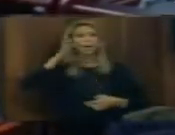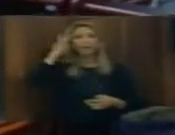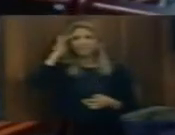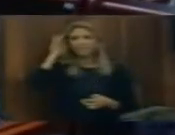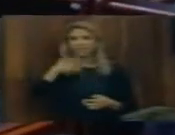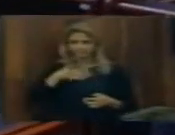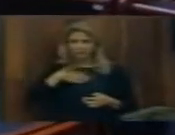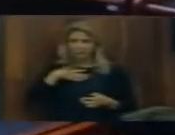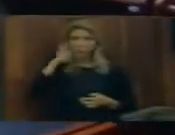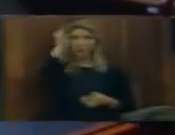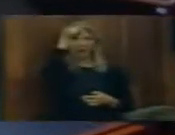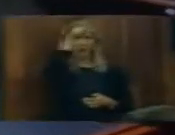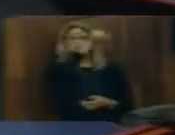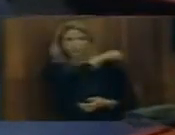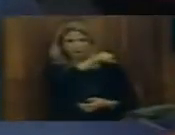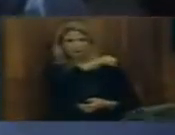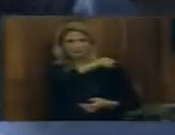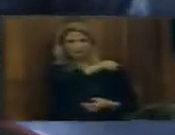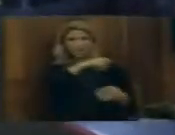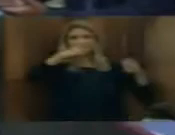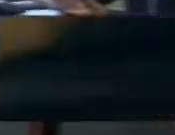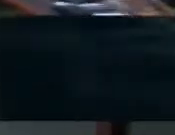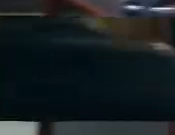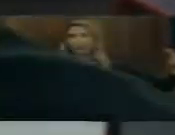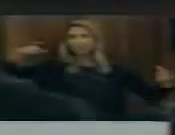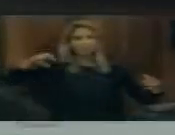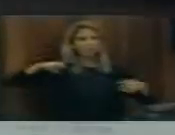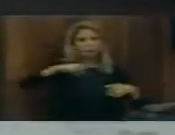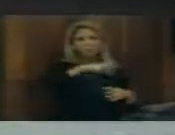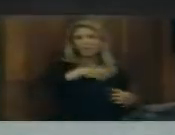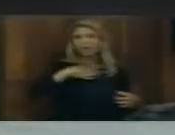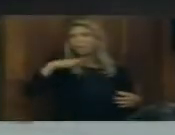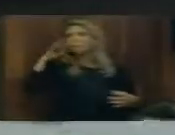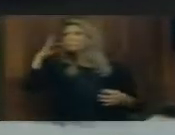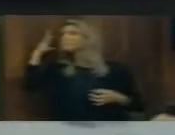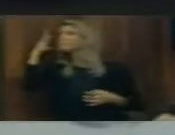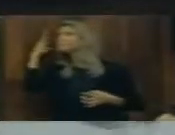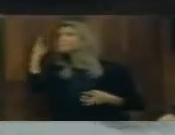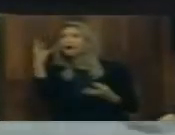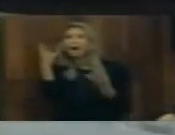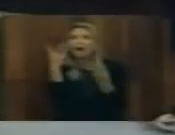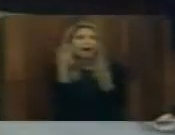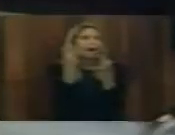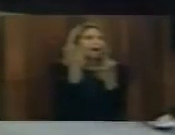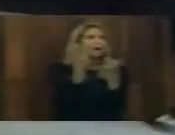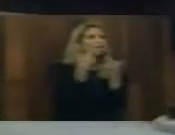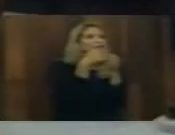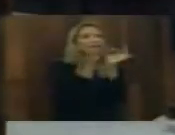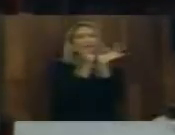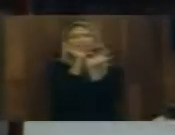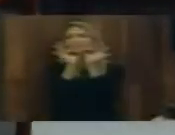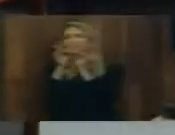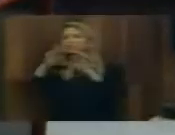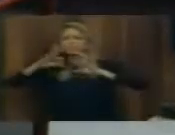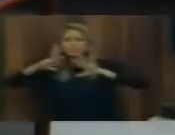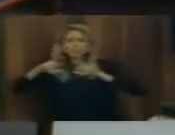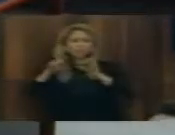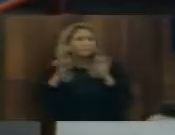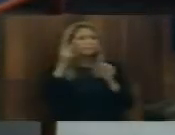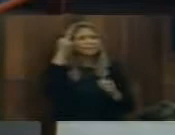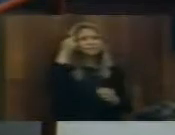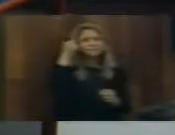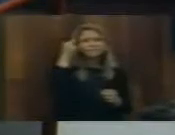Rio, naquelas grandes corridas. Nossa, eu fiquei maravilhada mesmo, viu, Railan? Porque foi tudo tão organizado, tudo